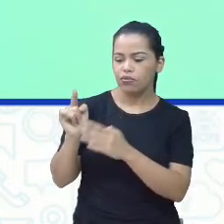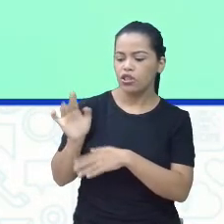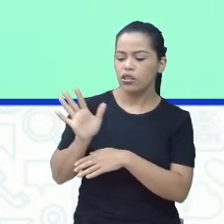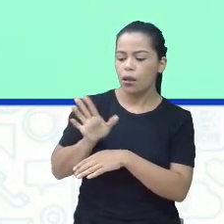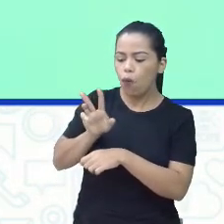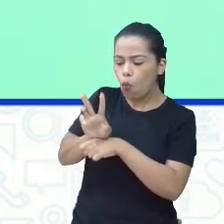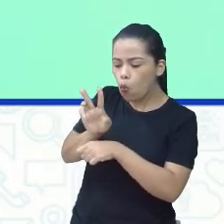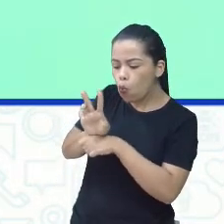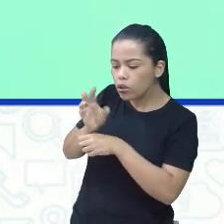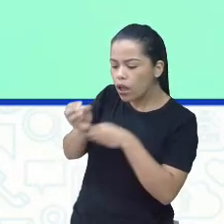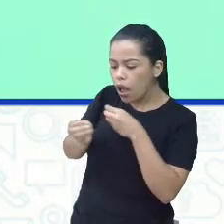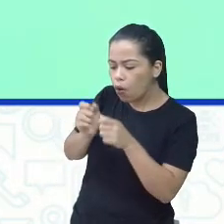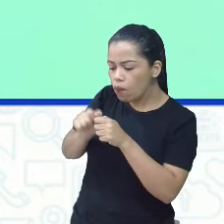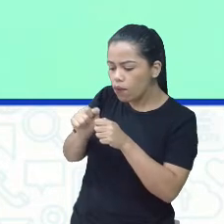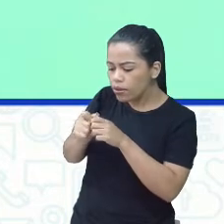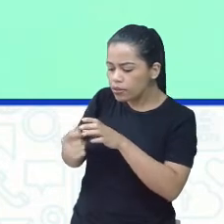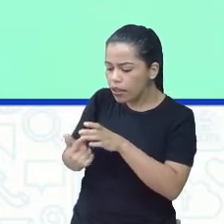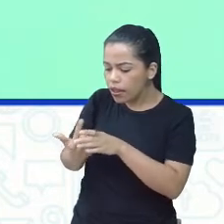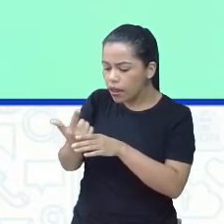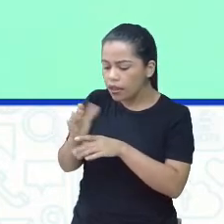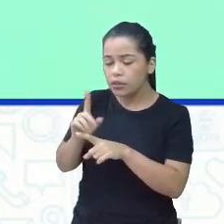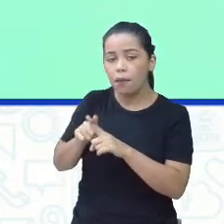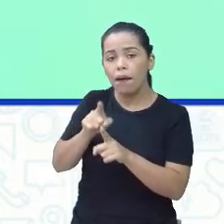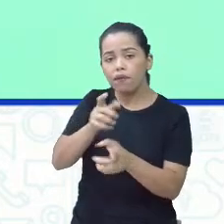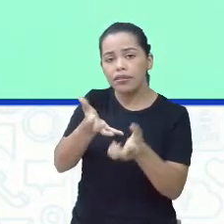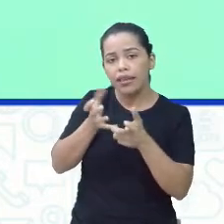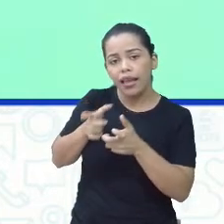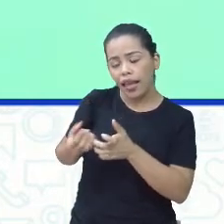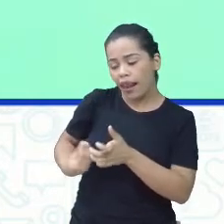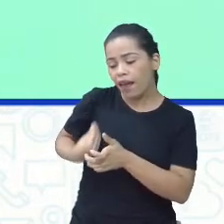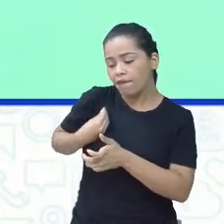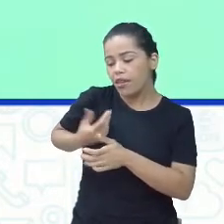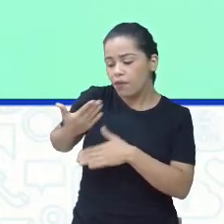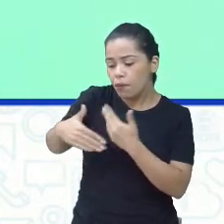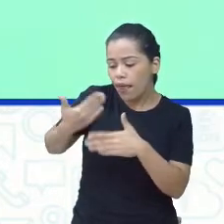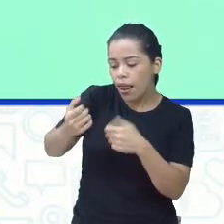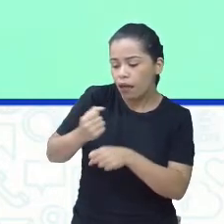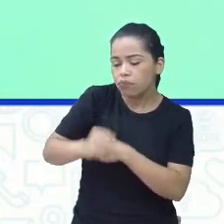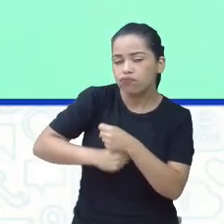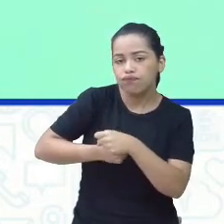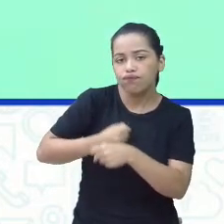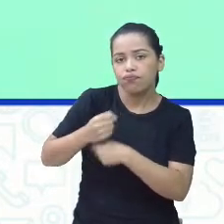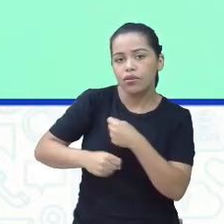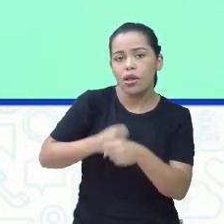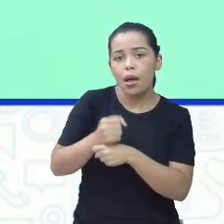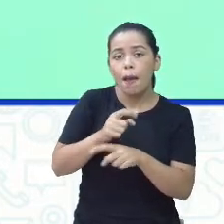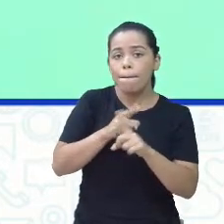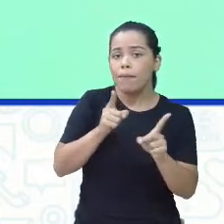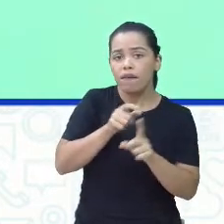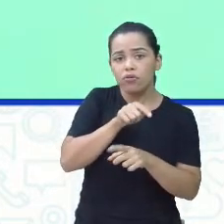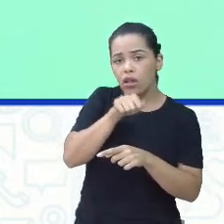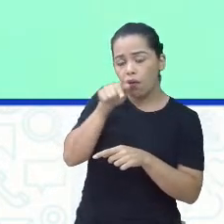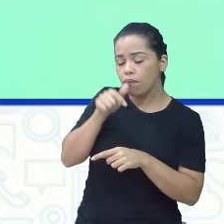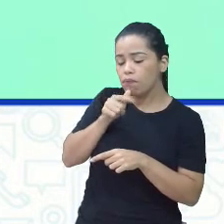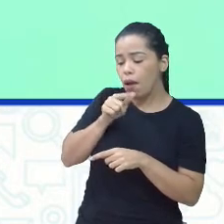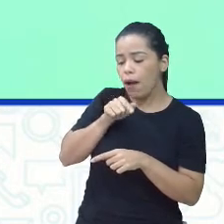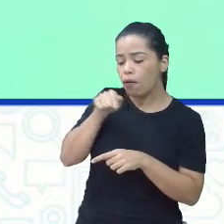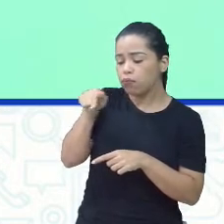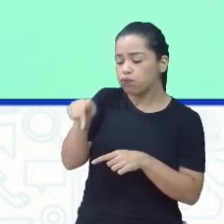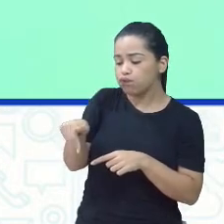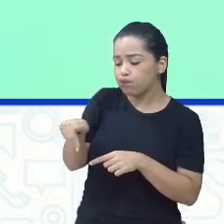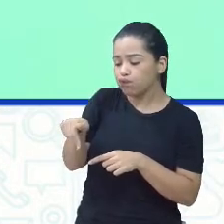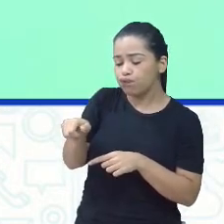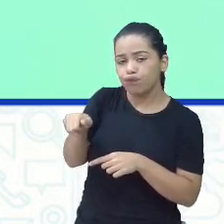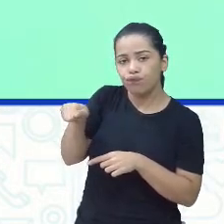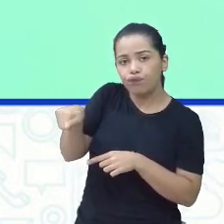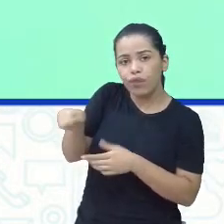nascer, mas você quer que ela viva durante muito tempo. Contudo, você não coloca água nessa sua plantinha sabendo que